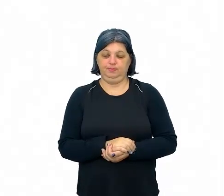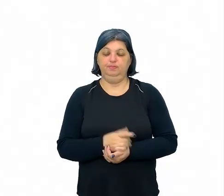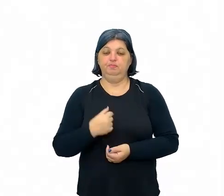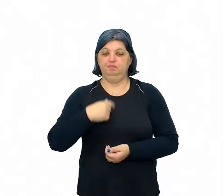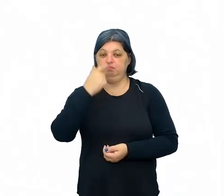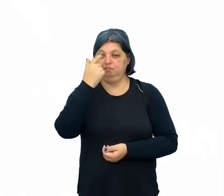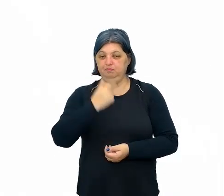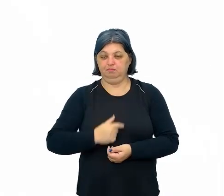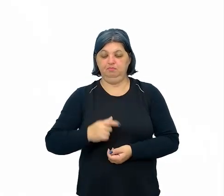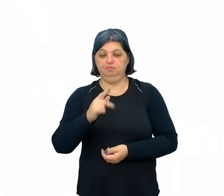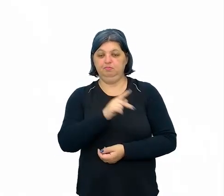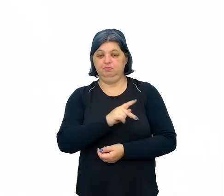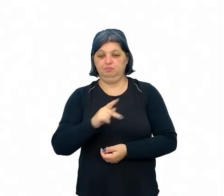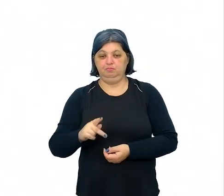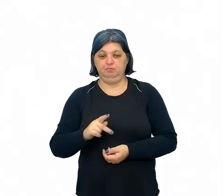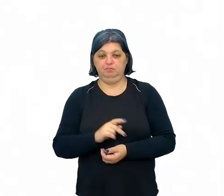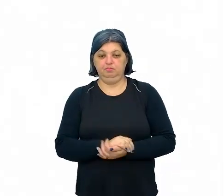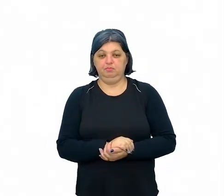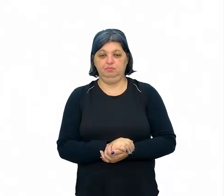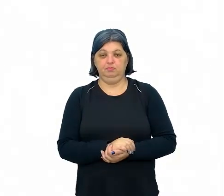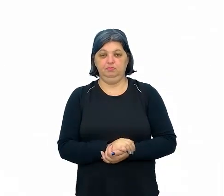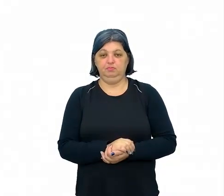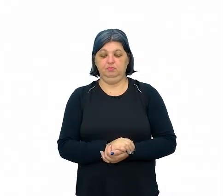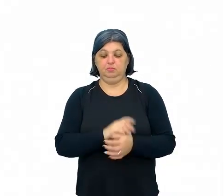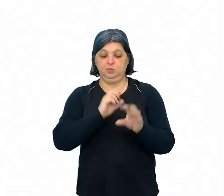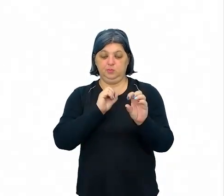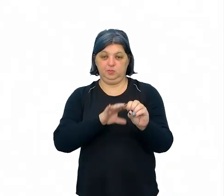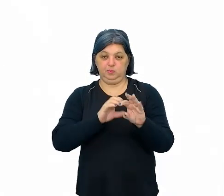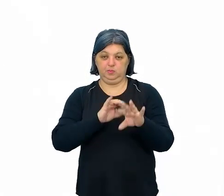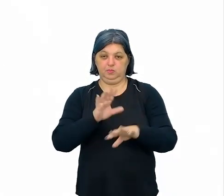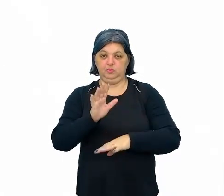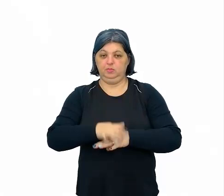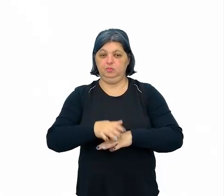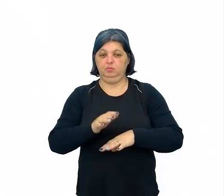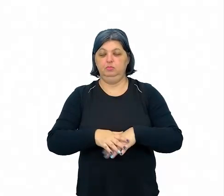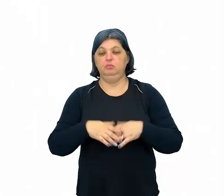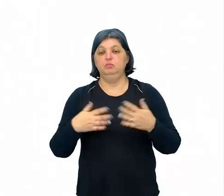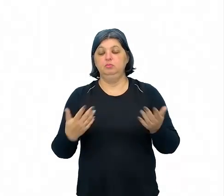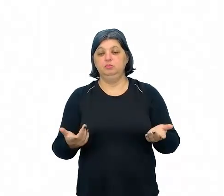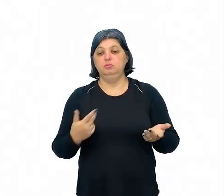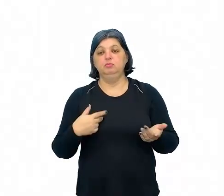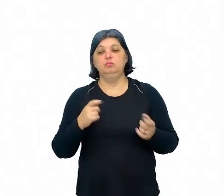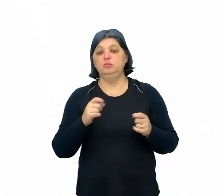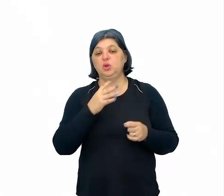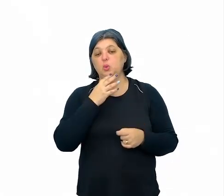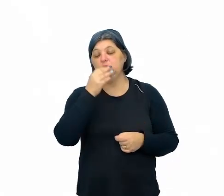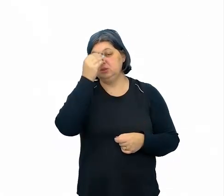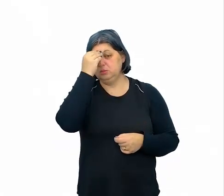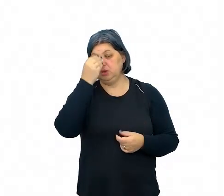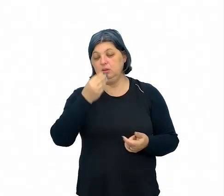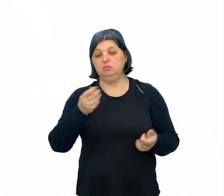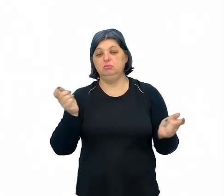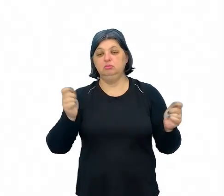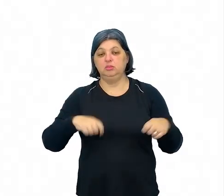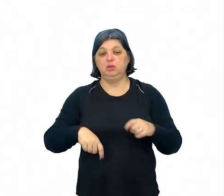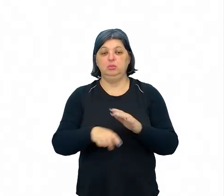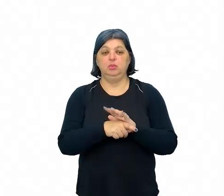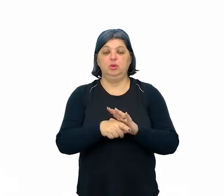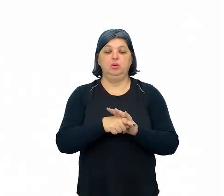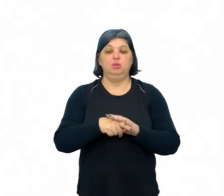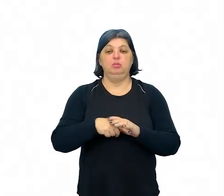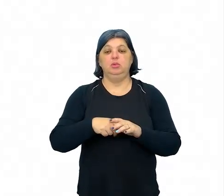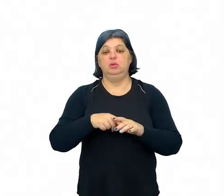eu, professor de ensino matemática, né? Quais são os conhecimentos que são mobilizados